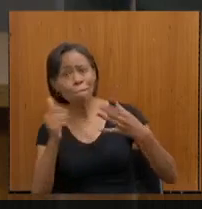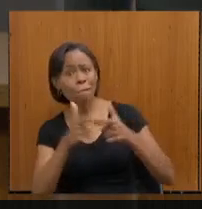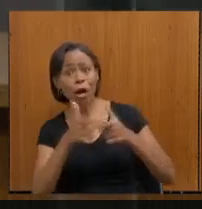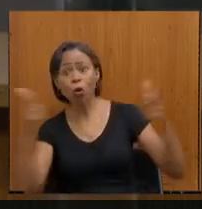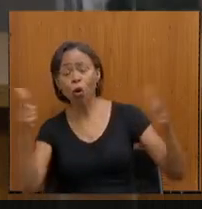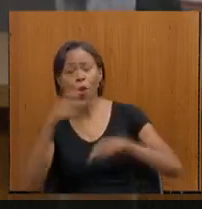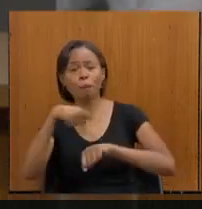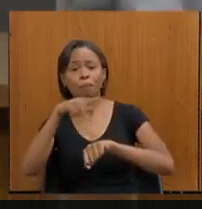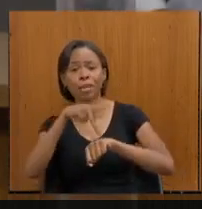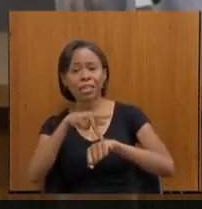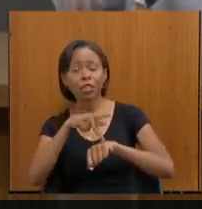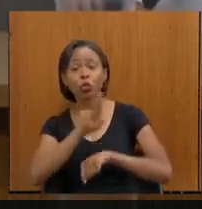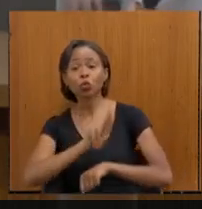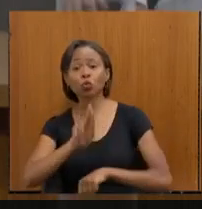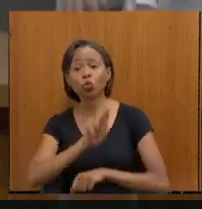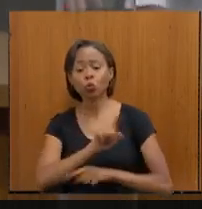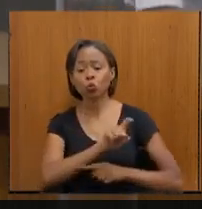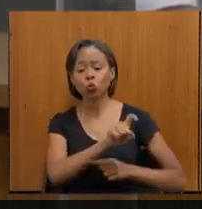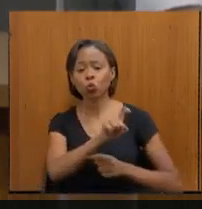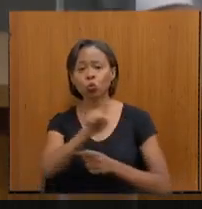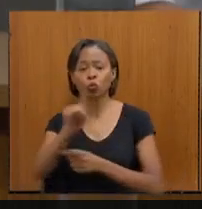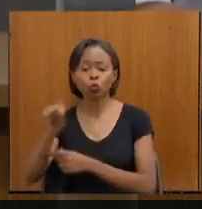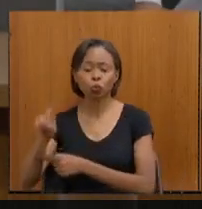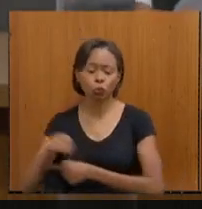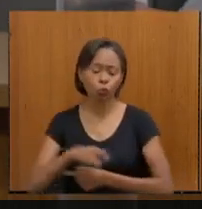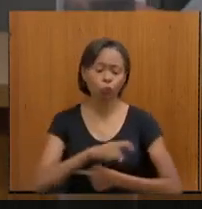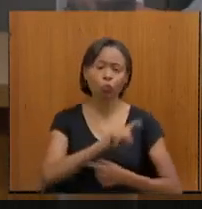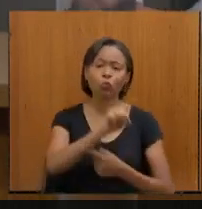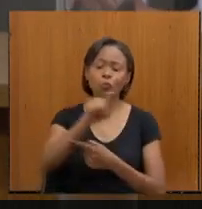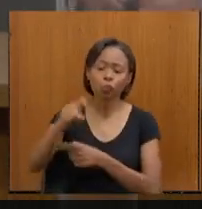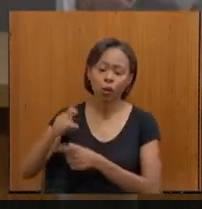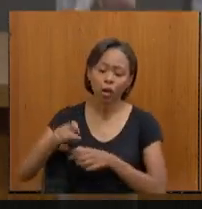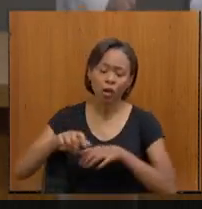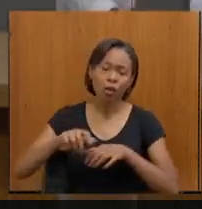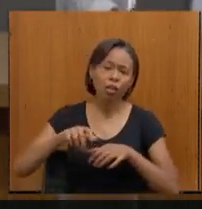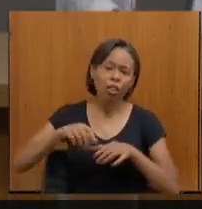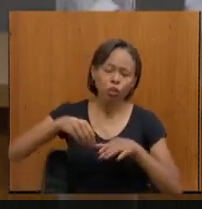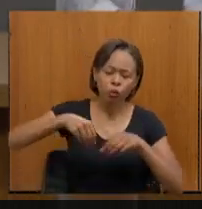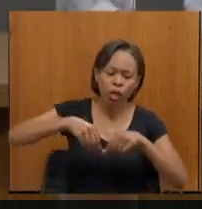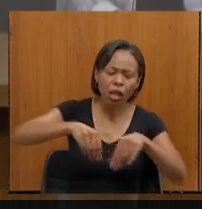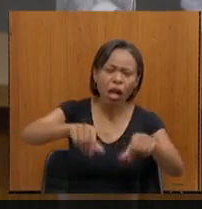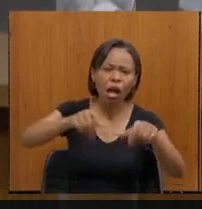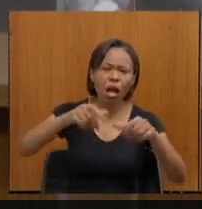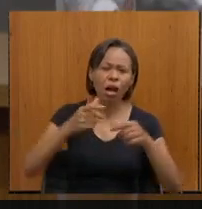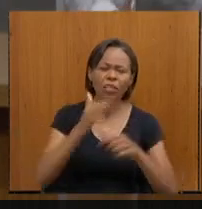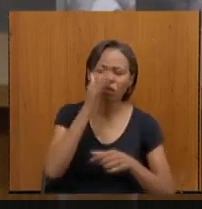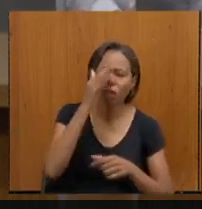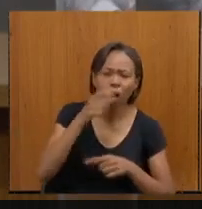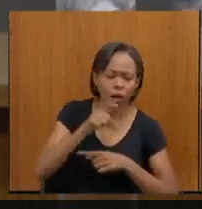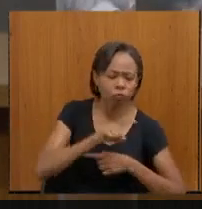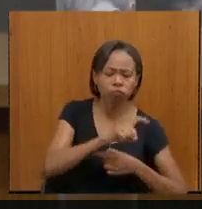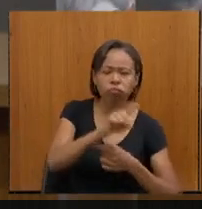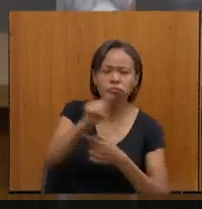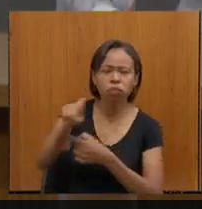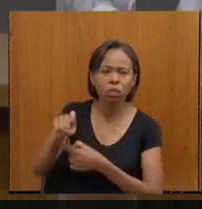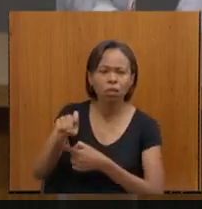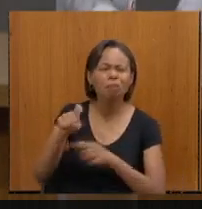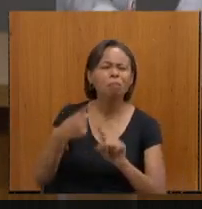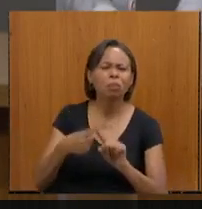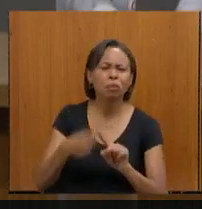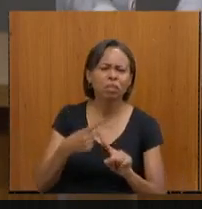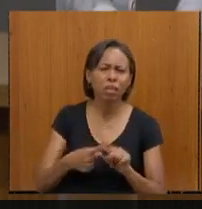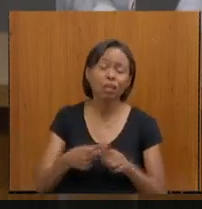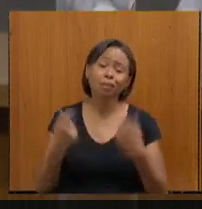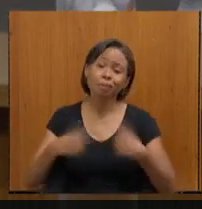de fertilizantes E por que a gente faz isso é porque para produzir fertilizantes eu preciso produzir amônia